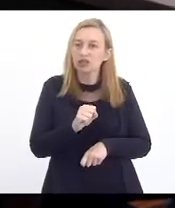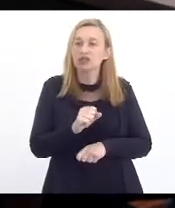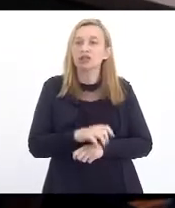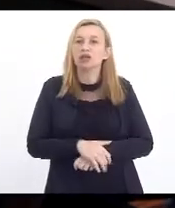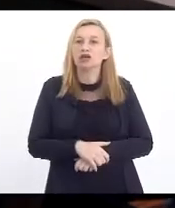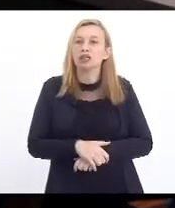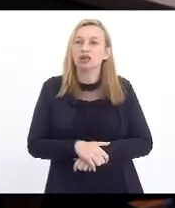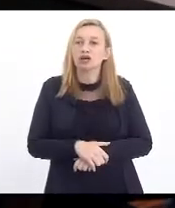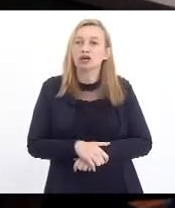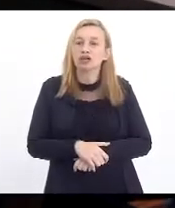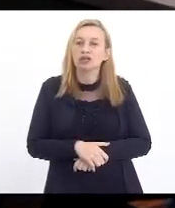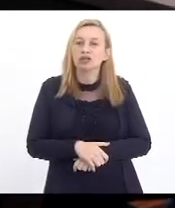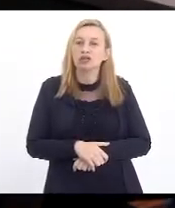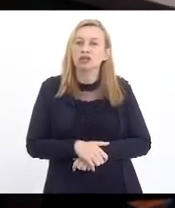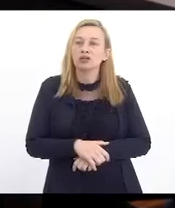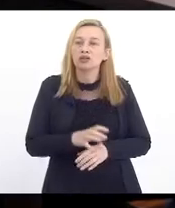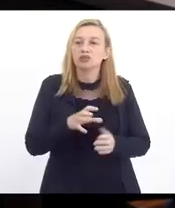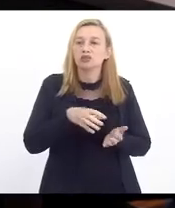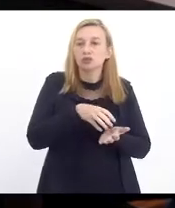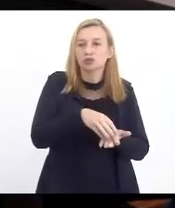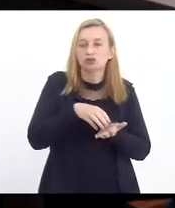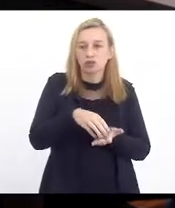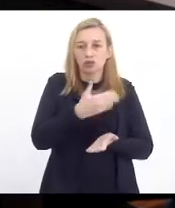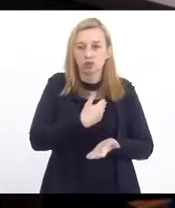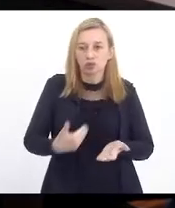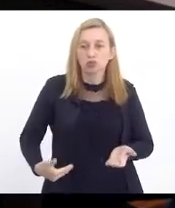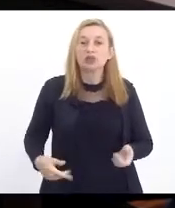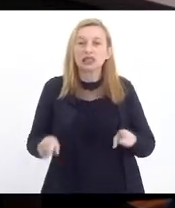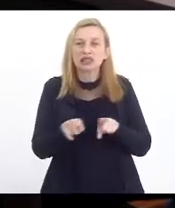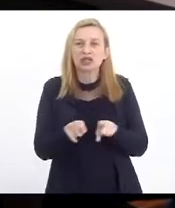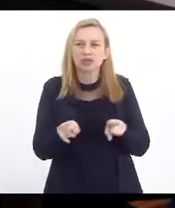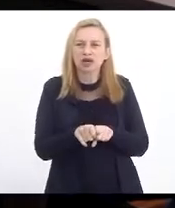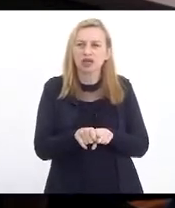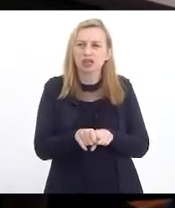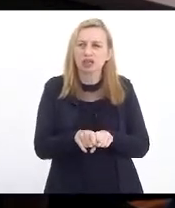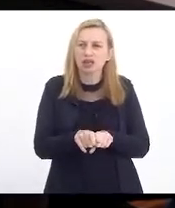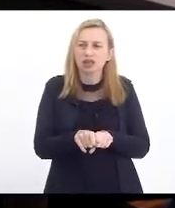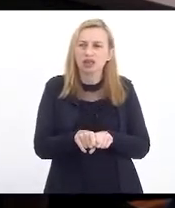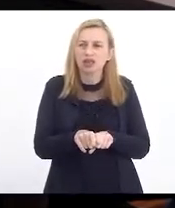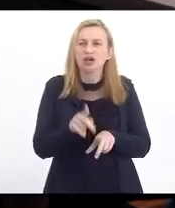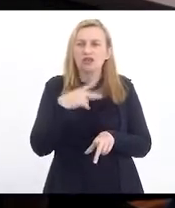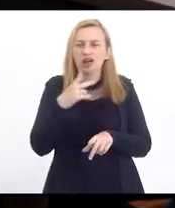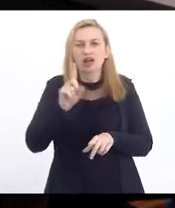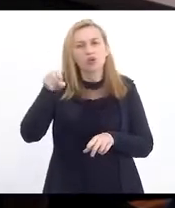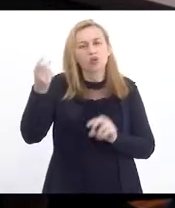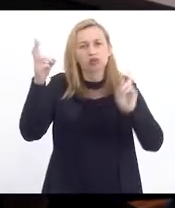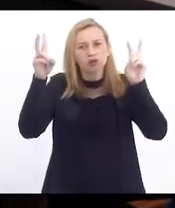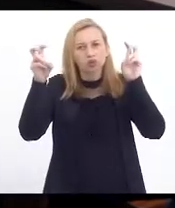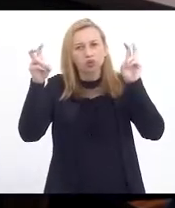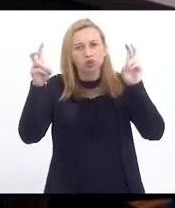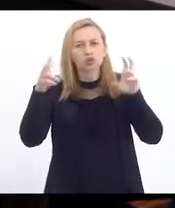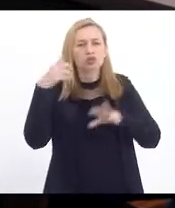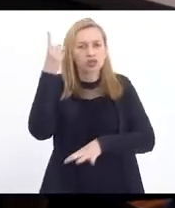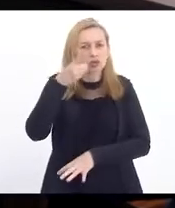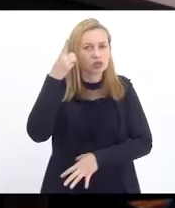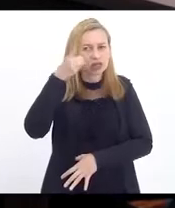fiscalização dos órgãos públicos. E também levantar aqui uma outra pauta, deputada Lucinha, que